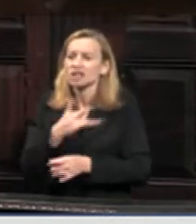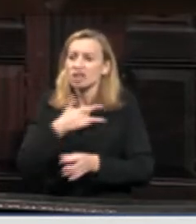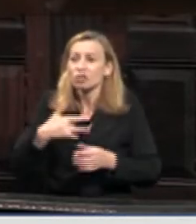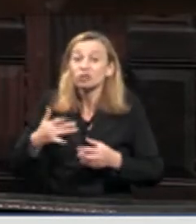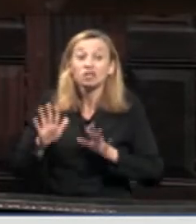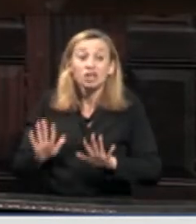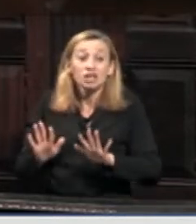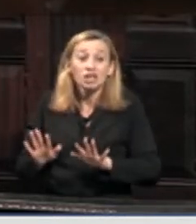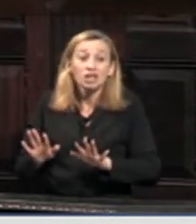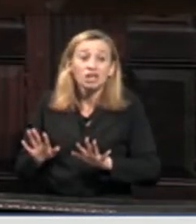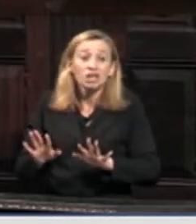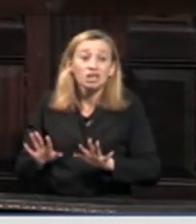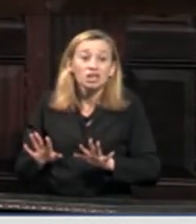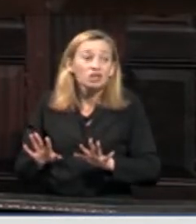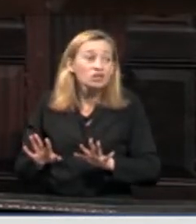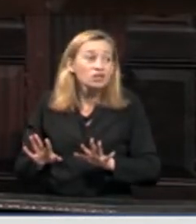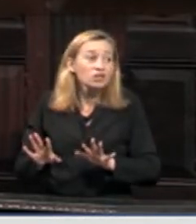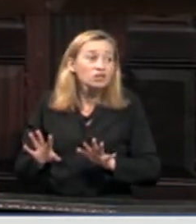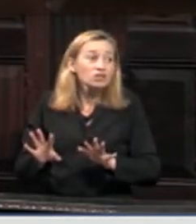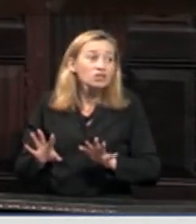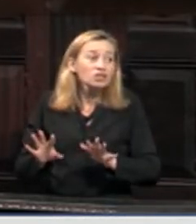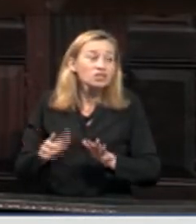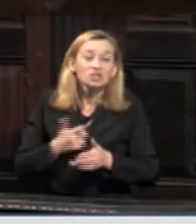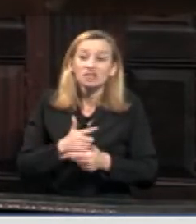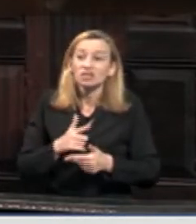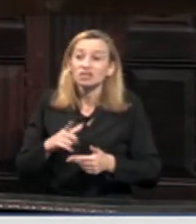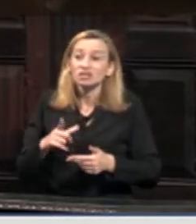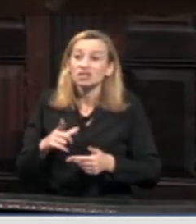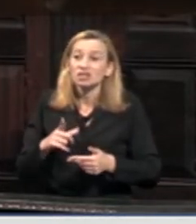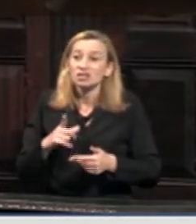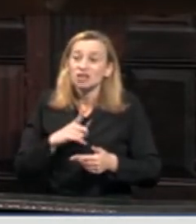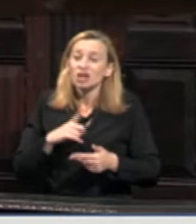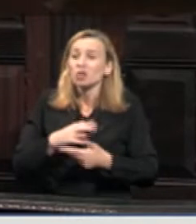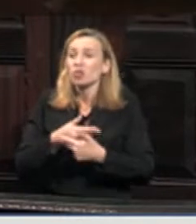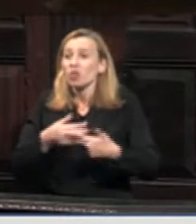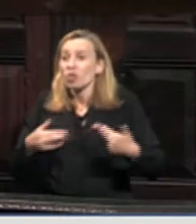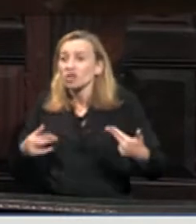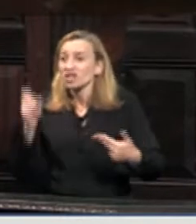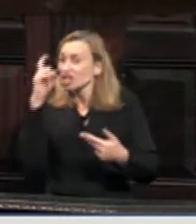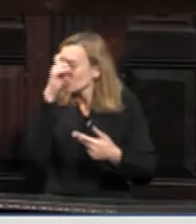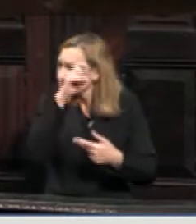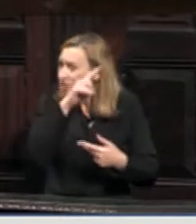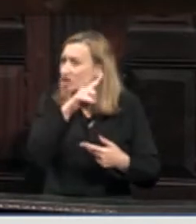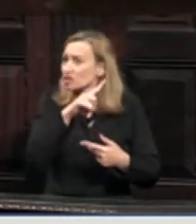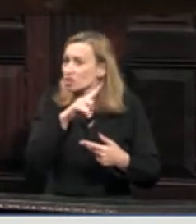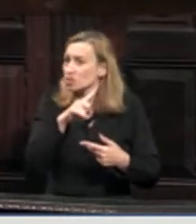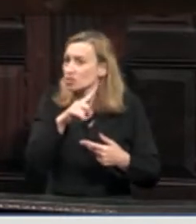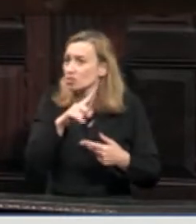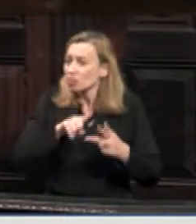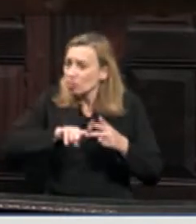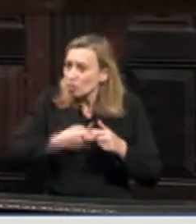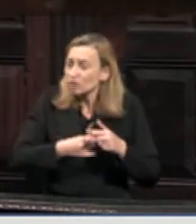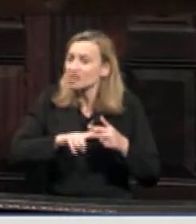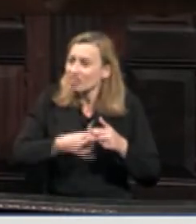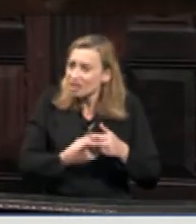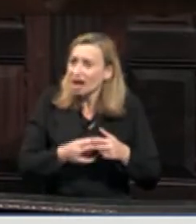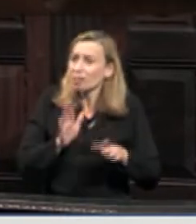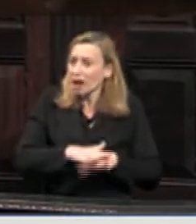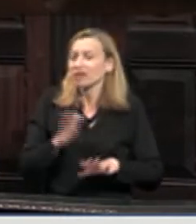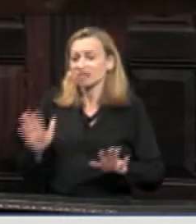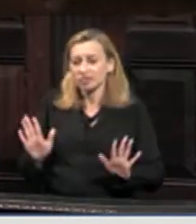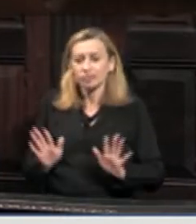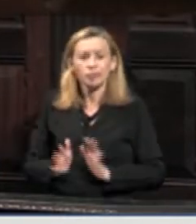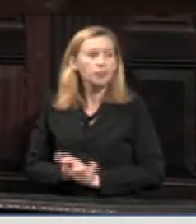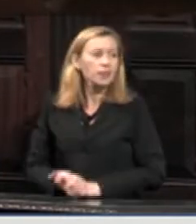que a gente se depara com algumas situações que parecem técnicas, mas que dizem respeito ao funcionamento do sistema. Pode falar. Vossa Excelência me